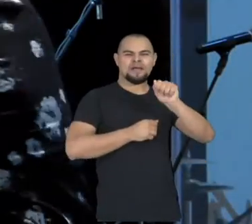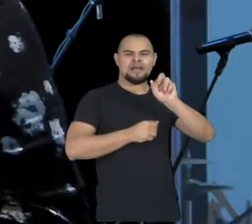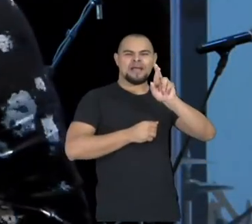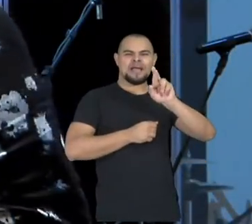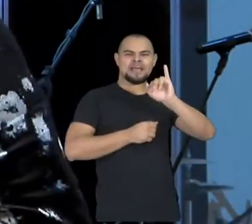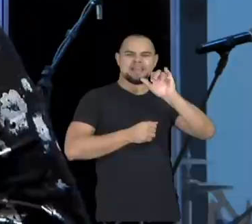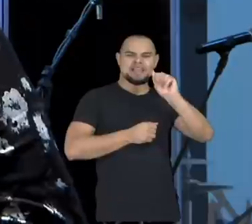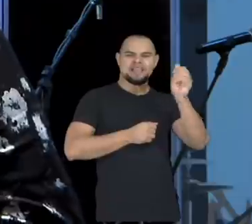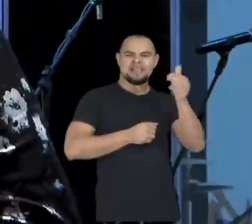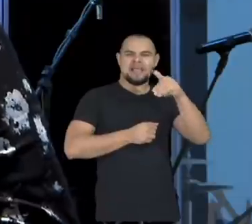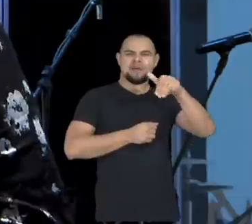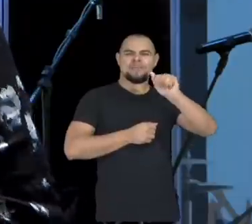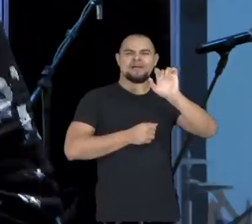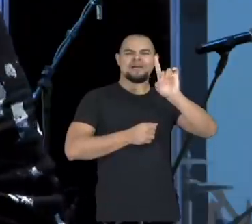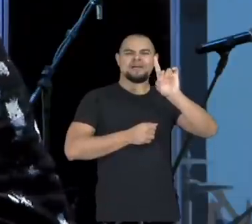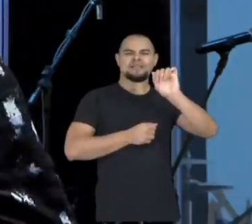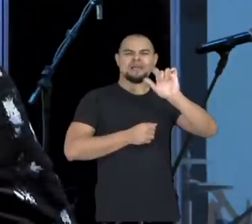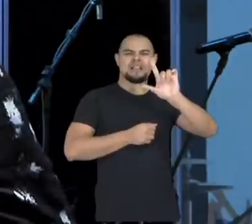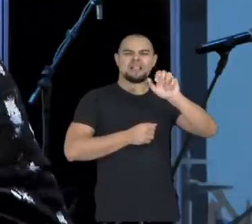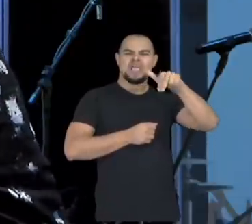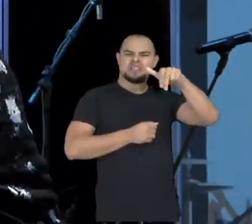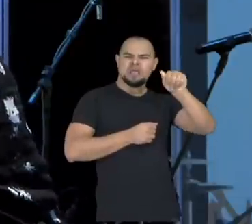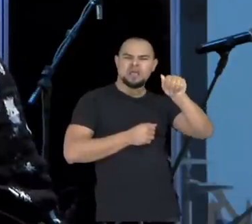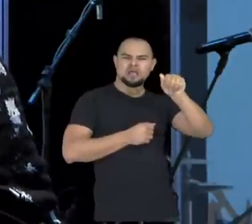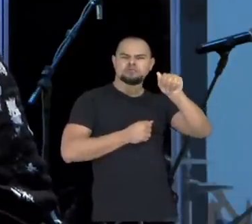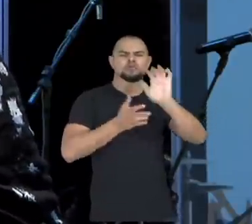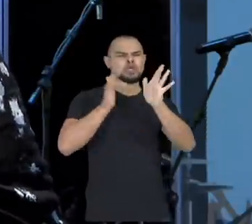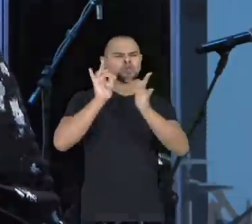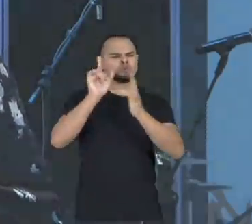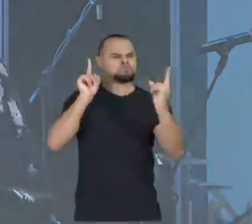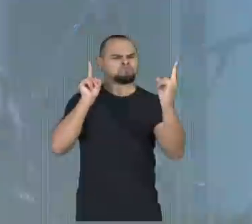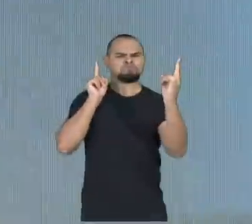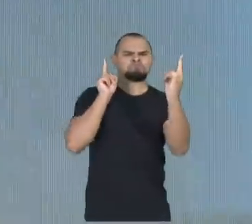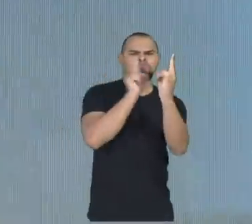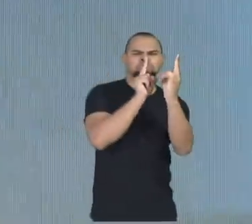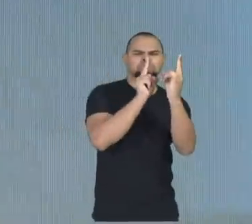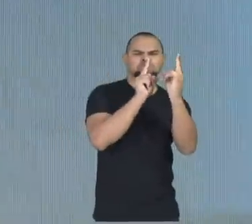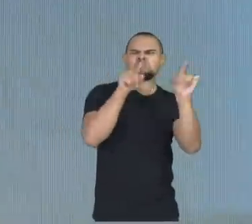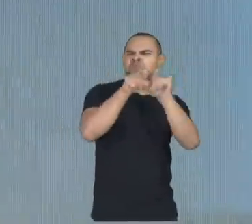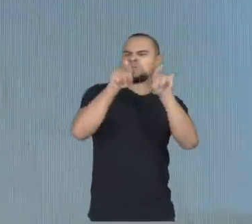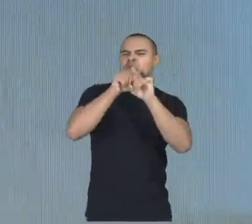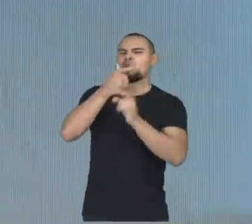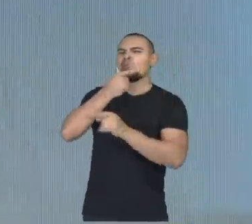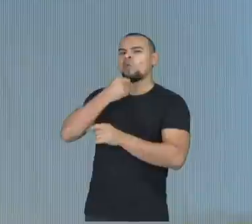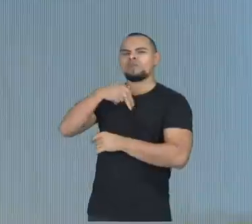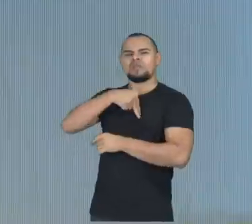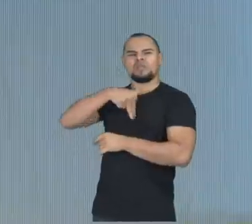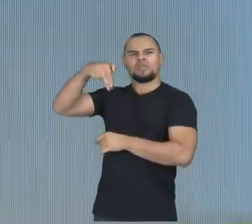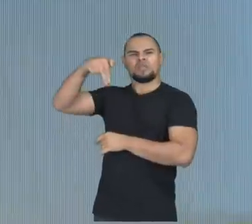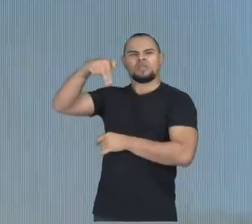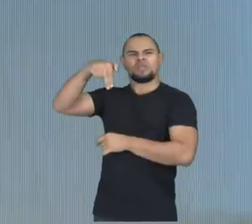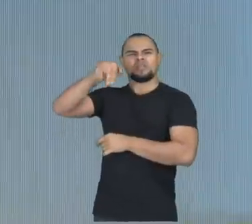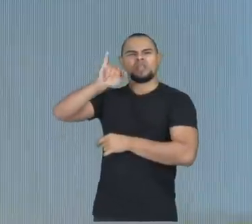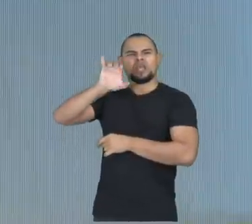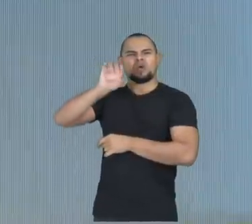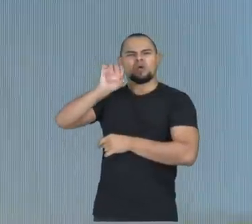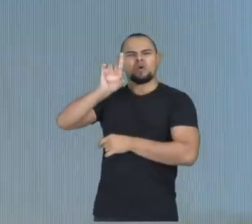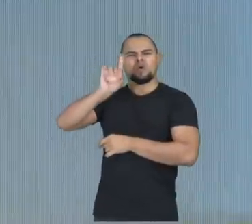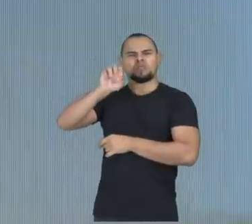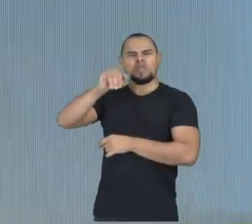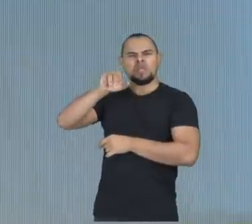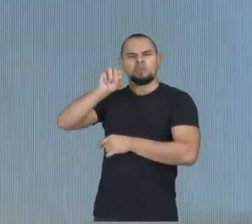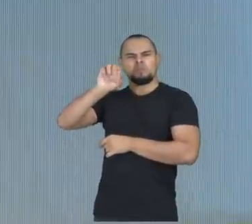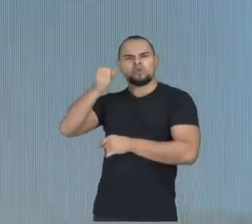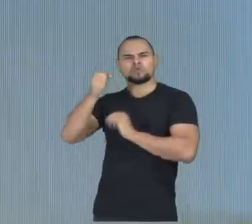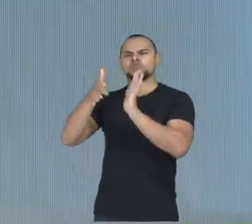derrubou portas religiosas que trancafiavam no inferno homens como Nicodemos. Mas ele foi lá e